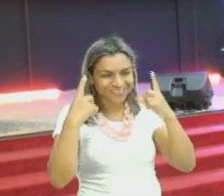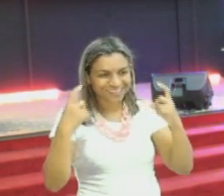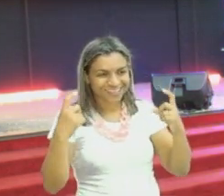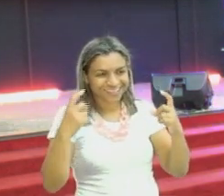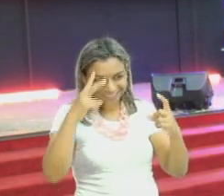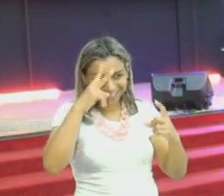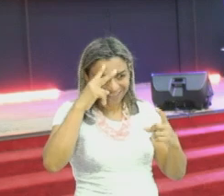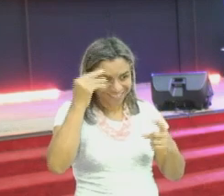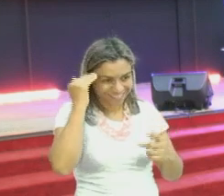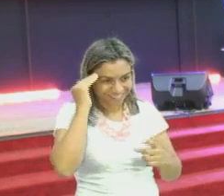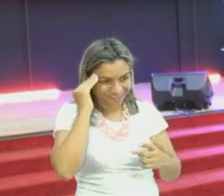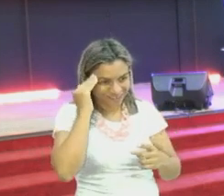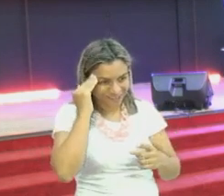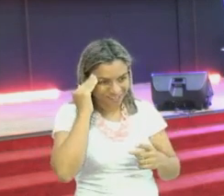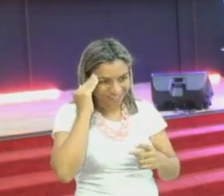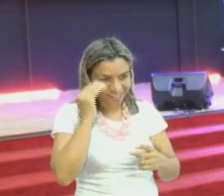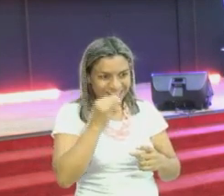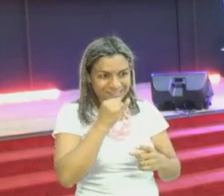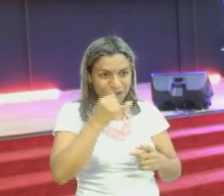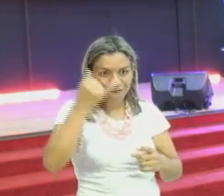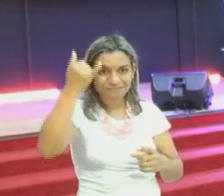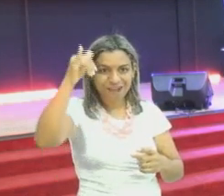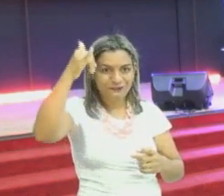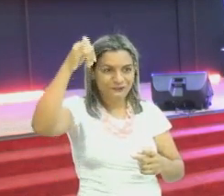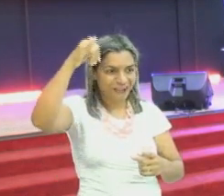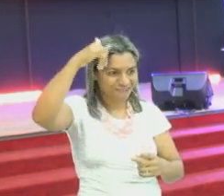o barulho de motores de aviões.